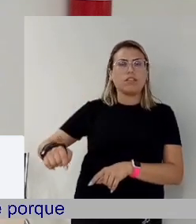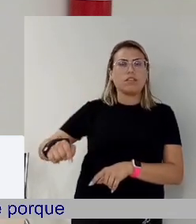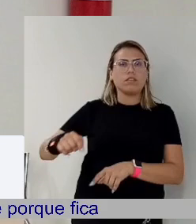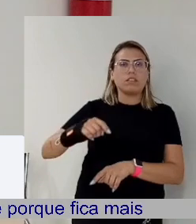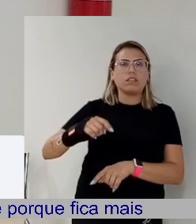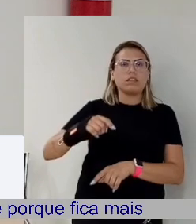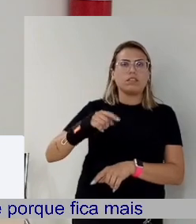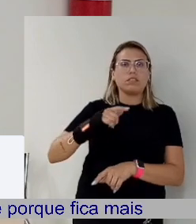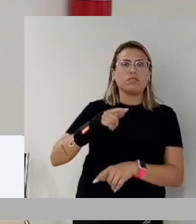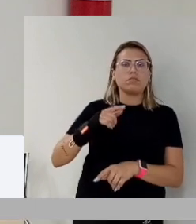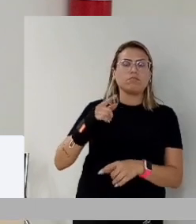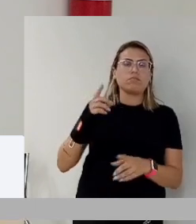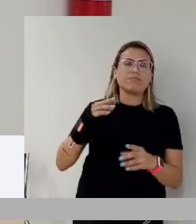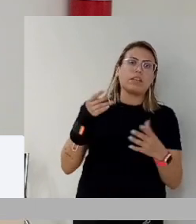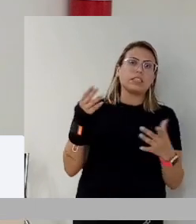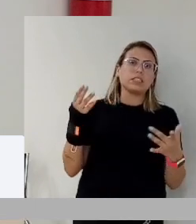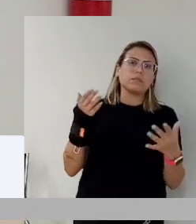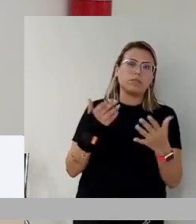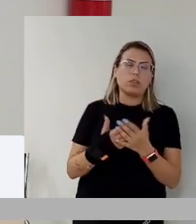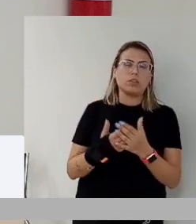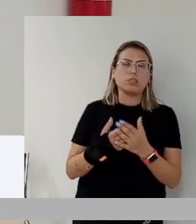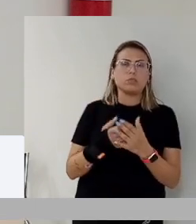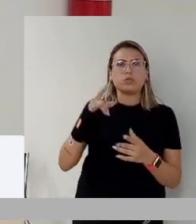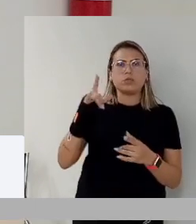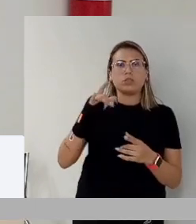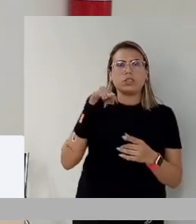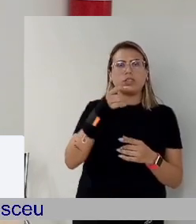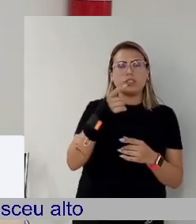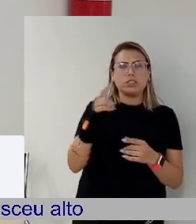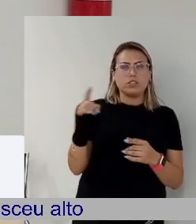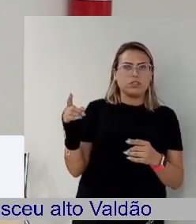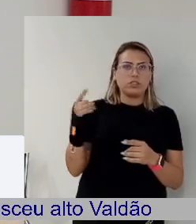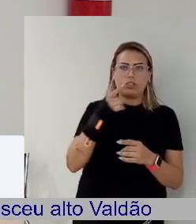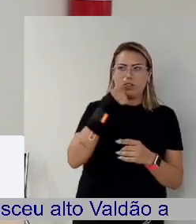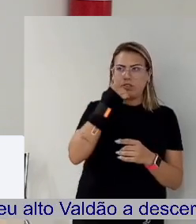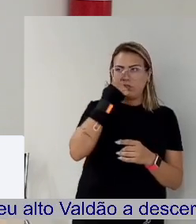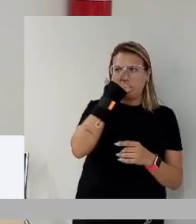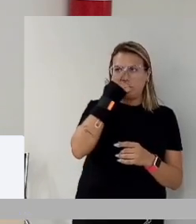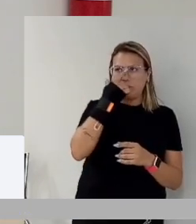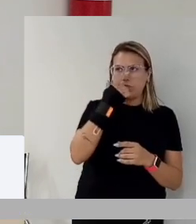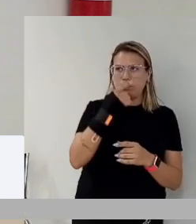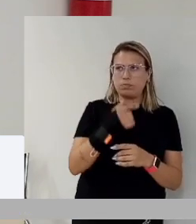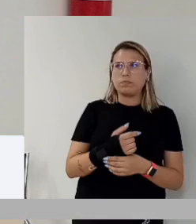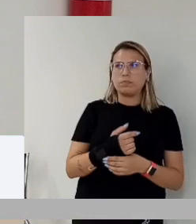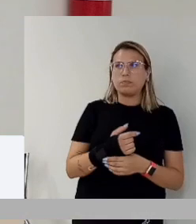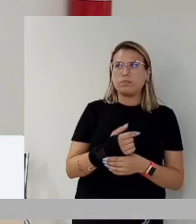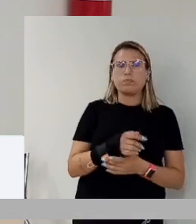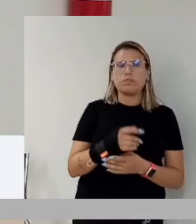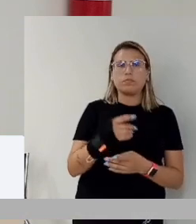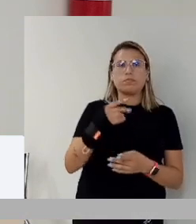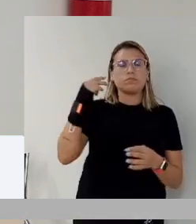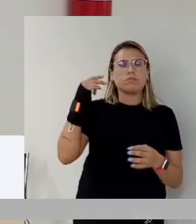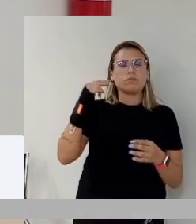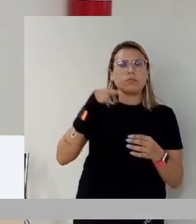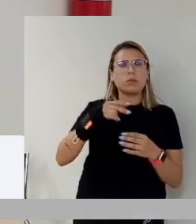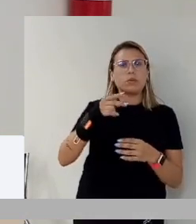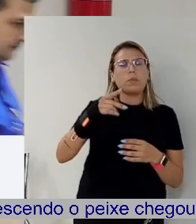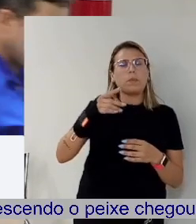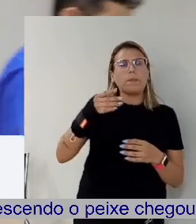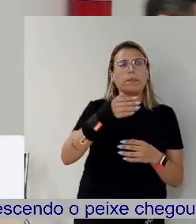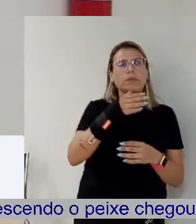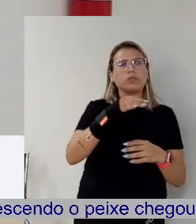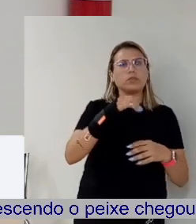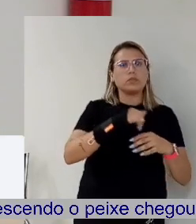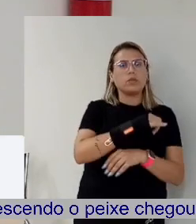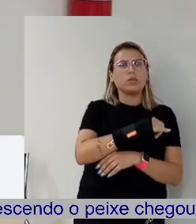mais próximo do Lixão se ele arrodear descer o al Valdão a descer ali passar pelo poloar o mecânico descer no peixe gordo é